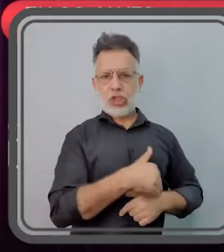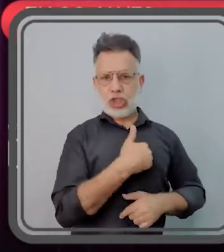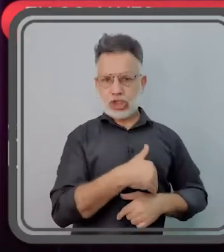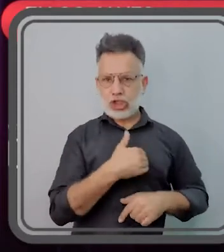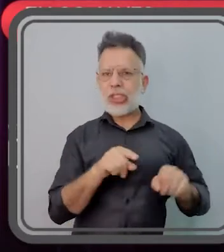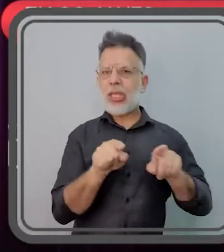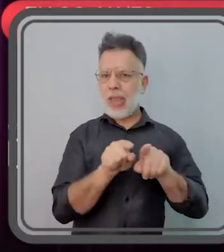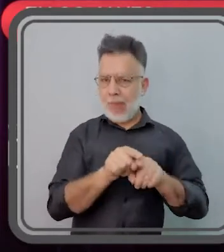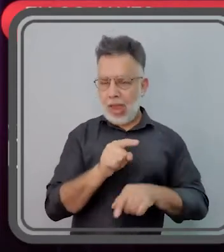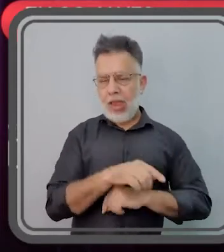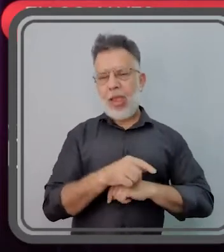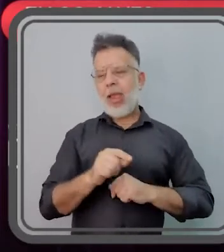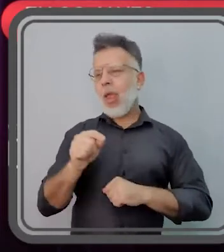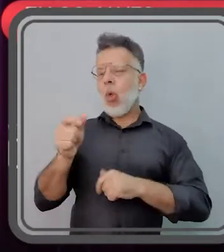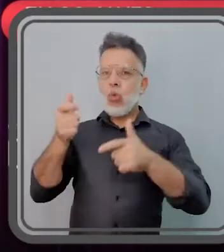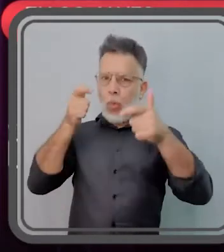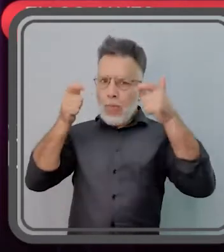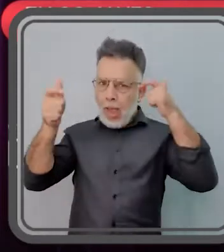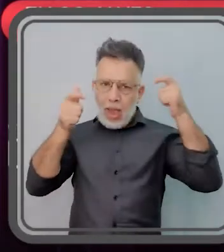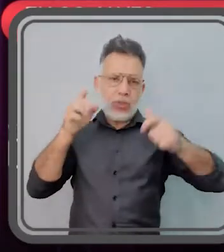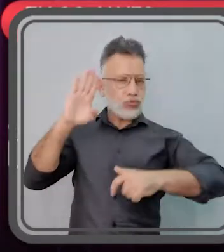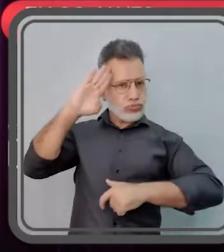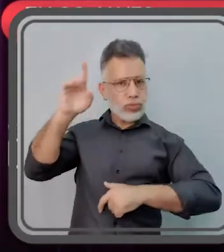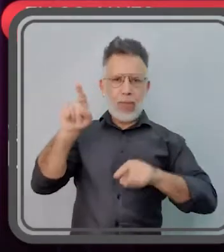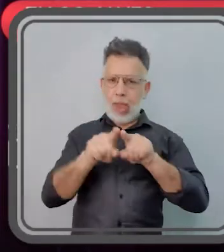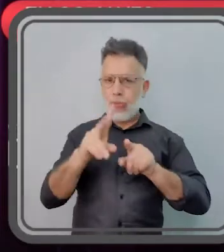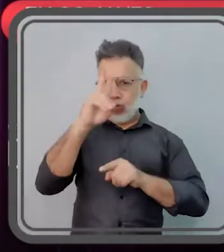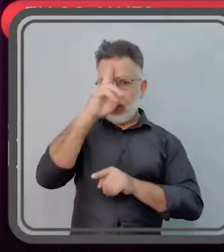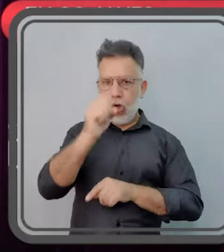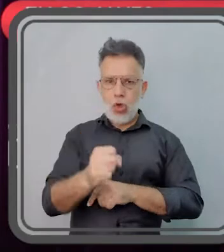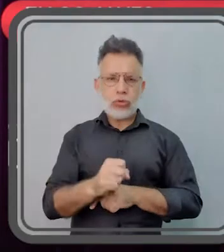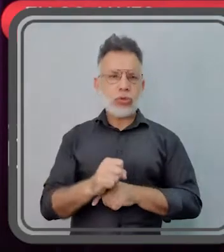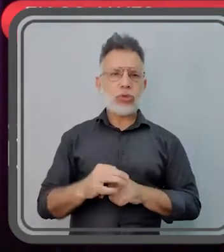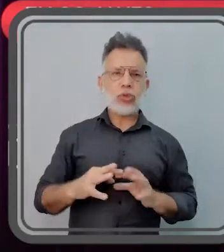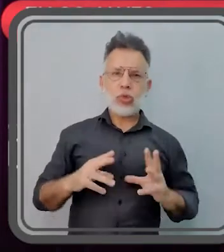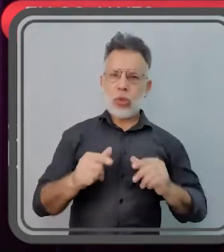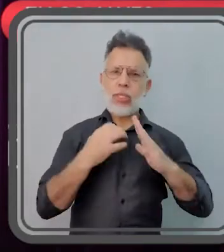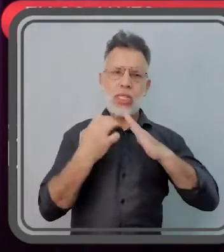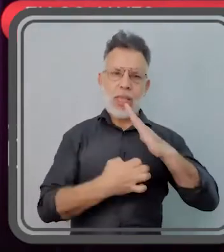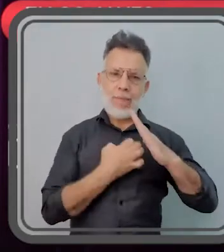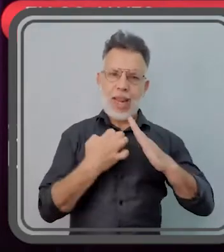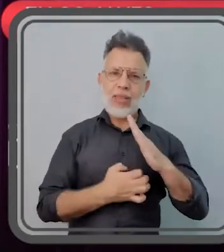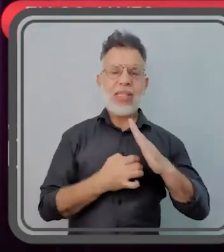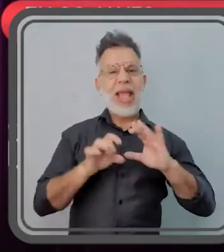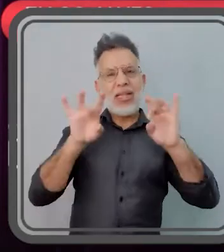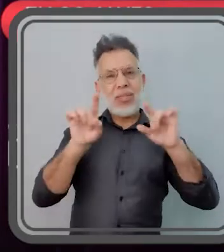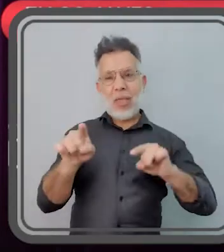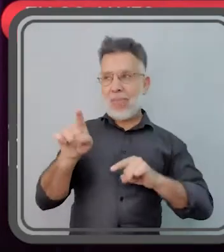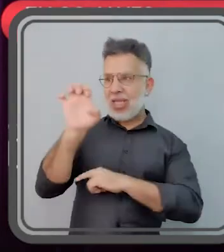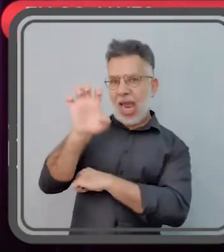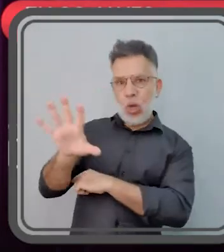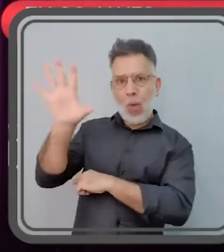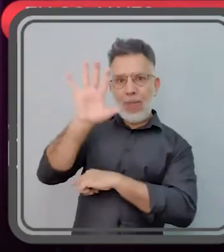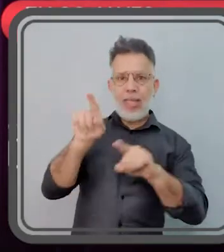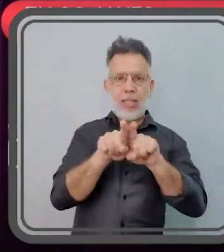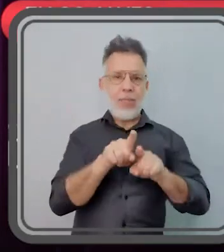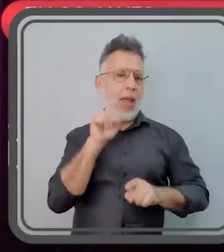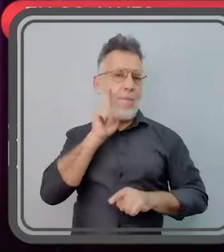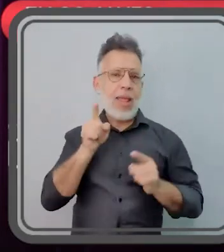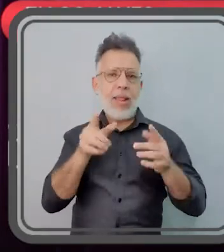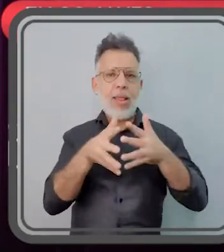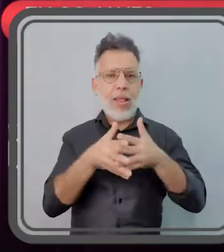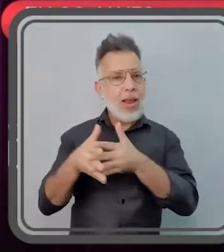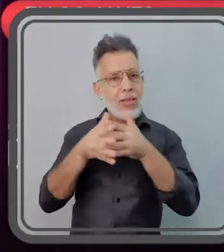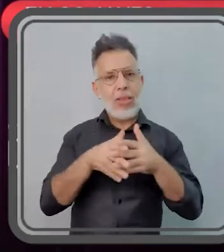vendo isso também muito claro, no México principalmente também muito forte, as empresas, especialmente europeias, americanas, contratando